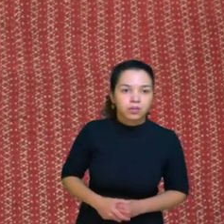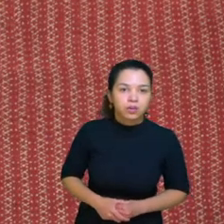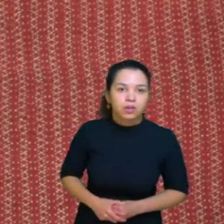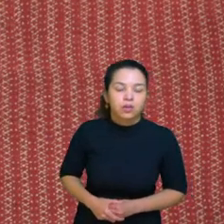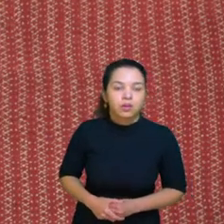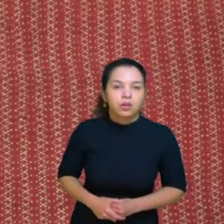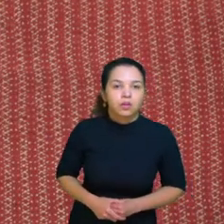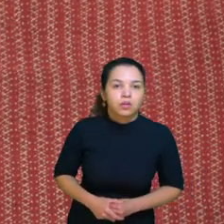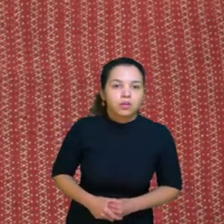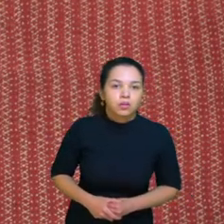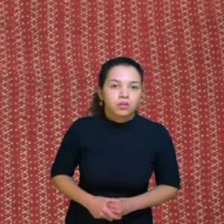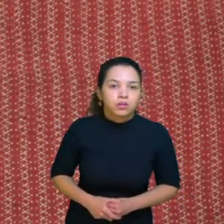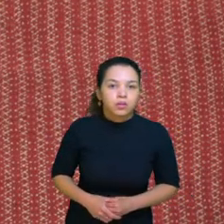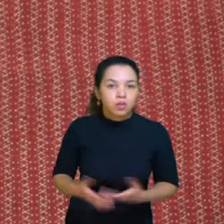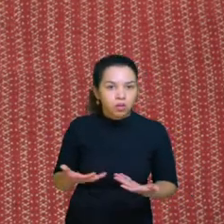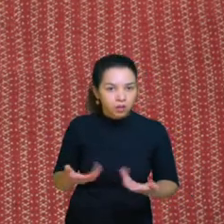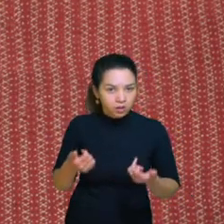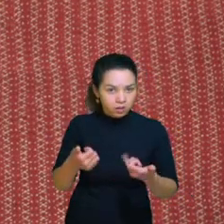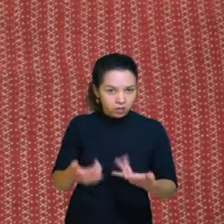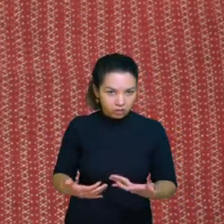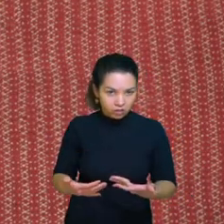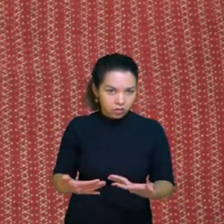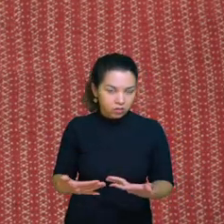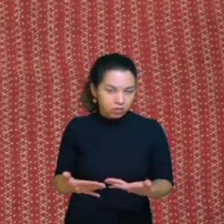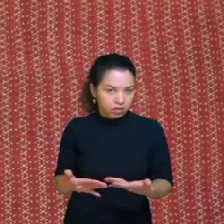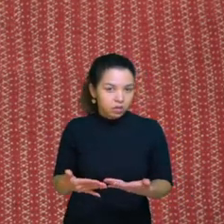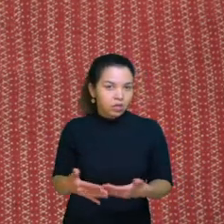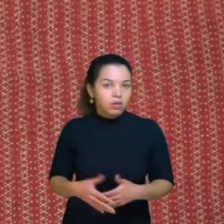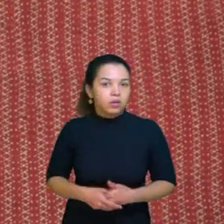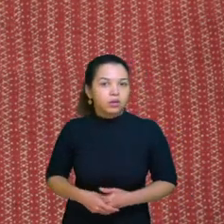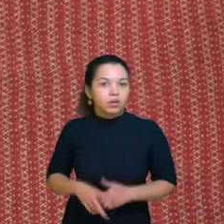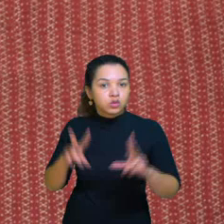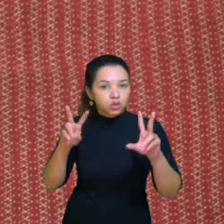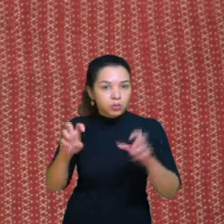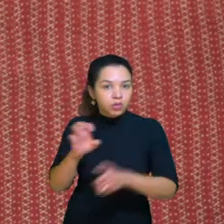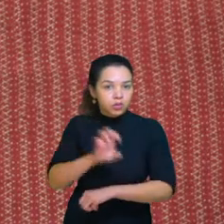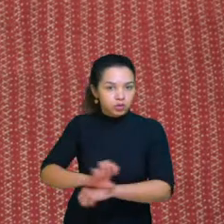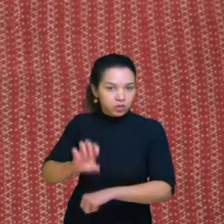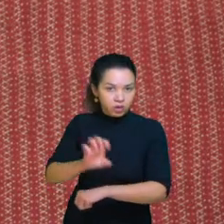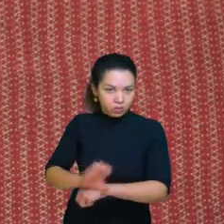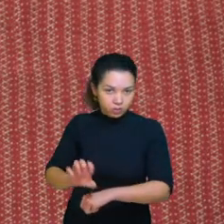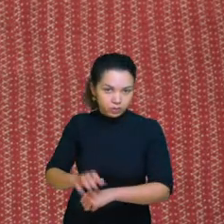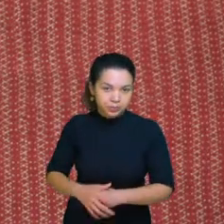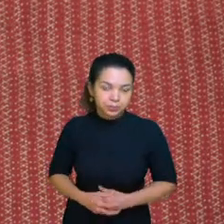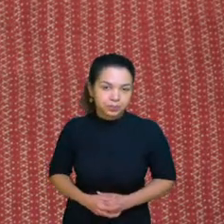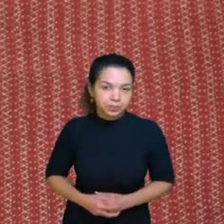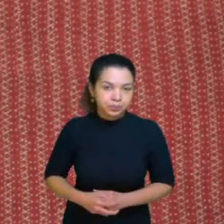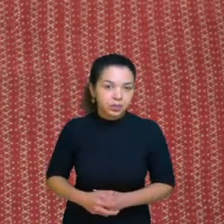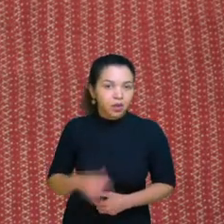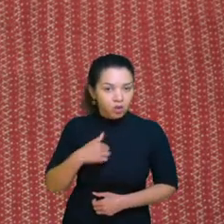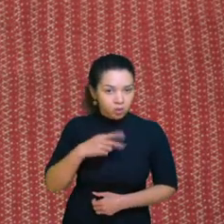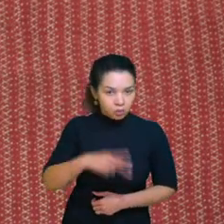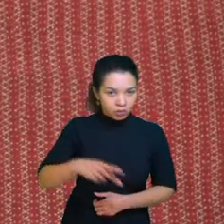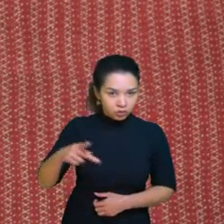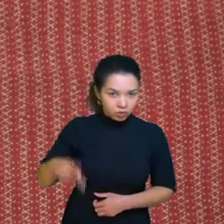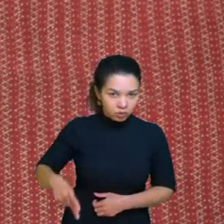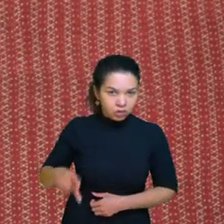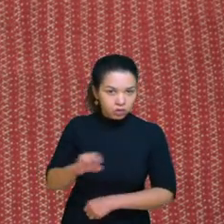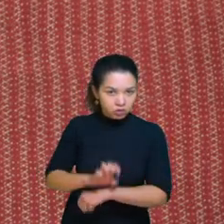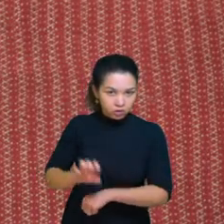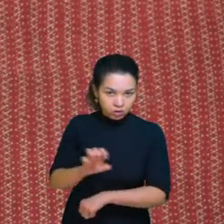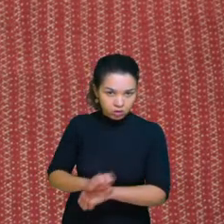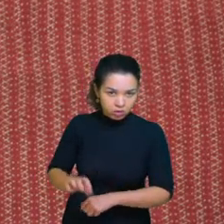de de de fazer uma fala relacionada aos estágios Eu Sou professora de estágio supervisionado já há 10